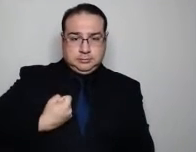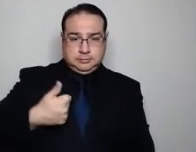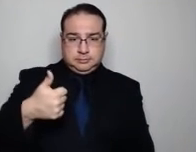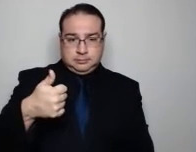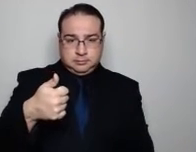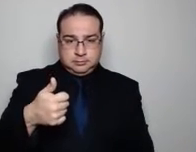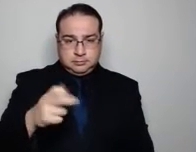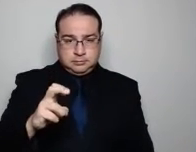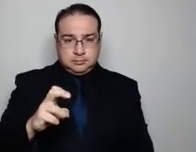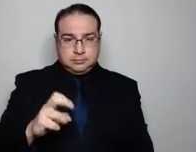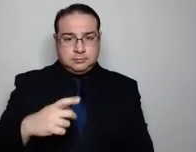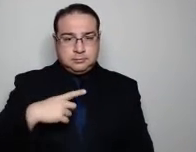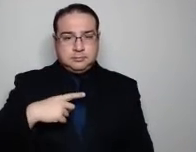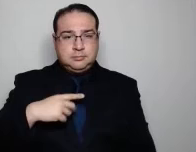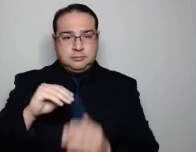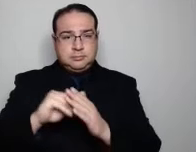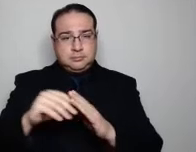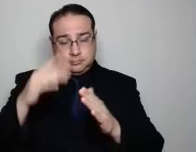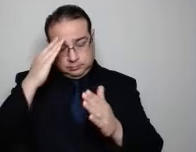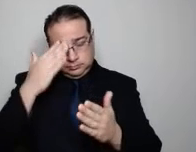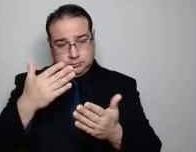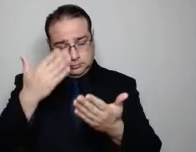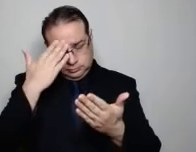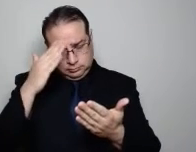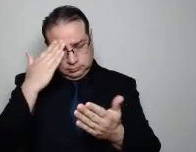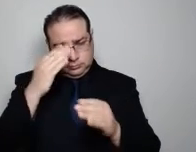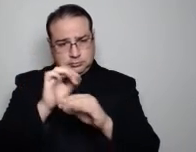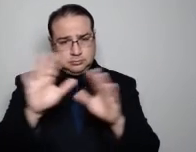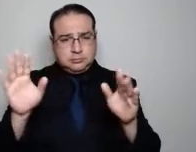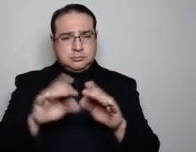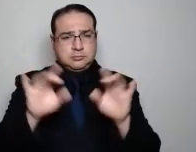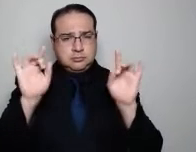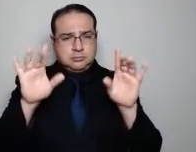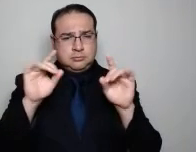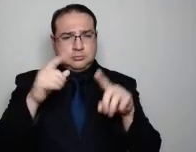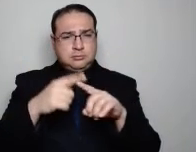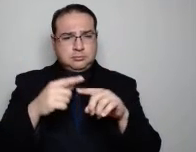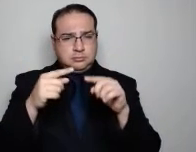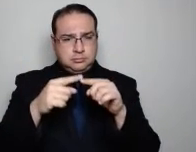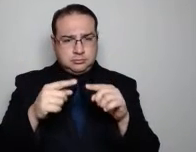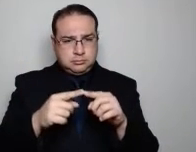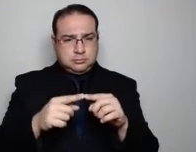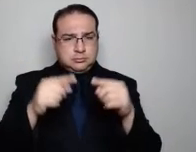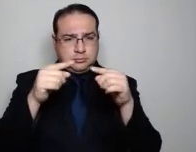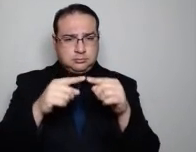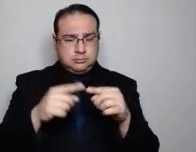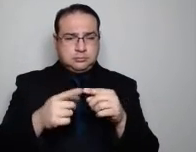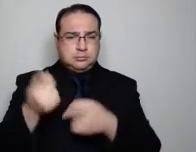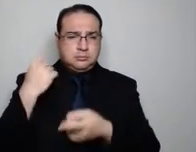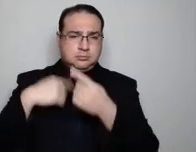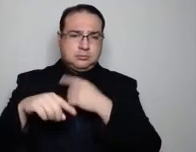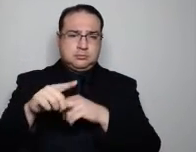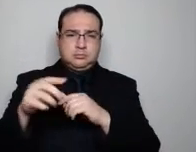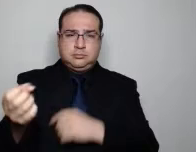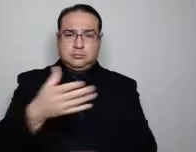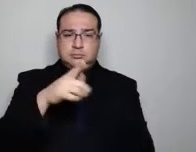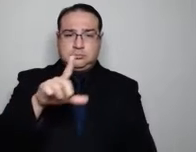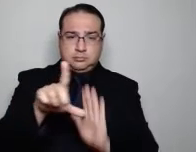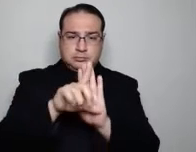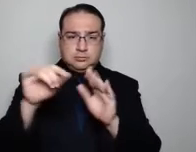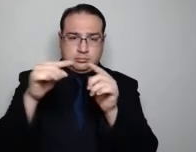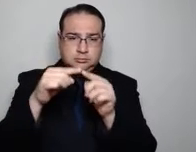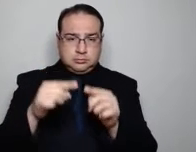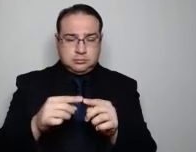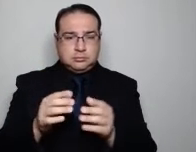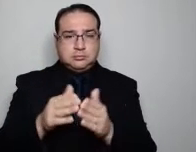ainda formando convencimento a respeito, especialmente em razão da aplicação retroativa da nova lei em relação a esse ponto. Eu vou Ok. pedir